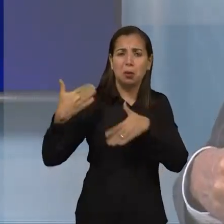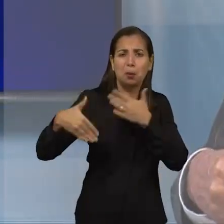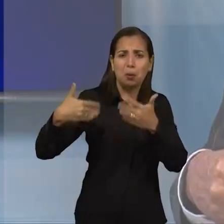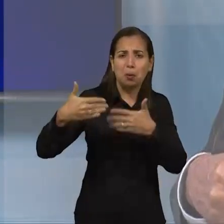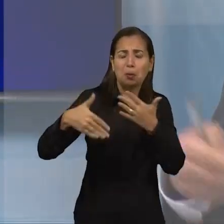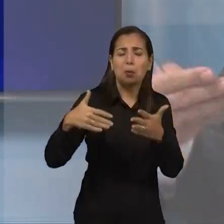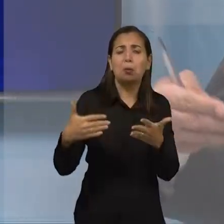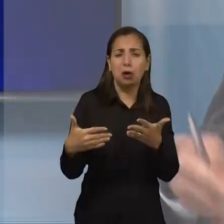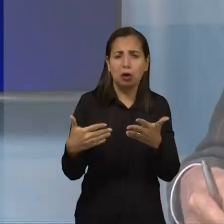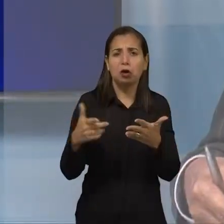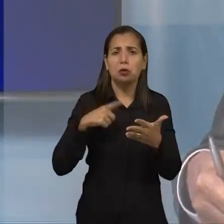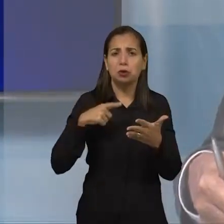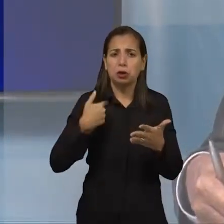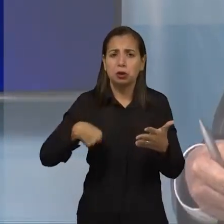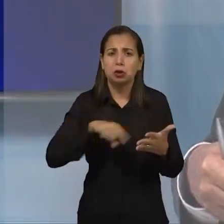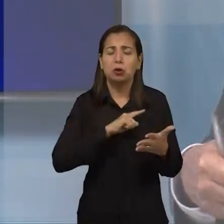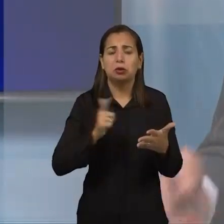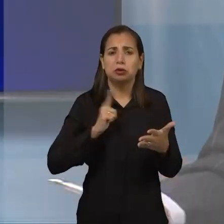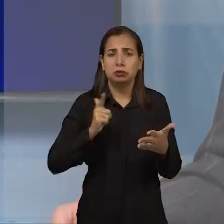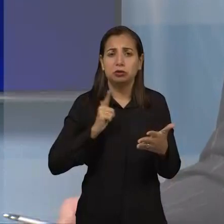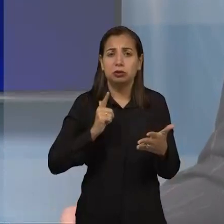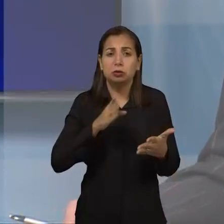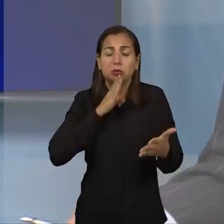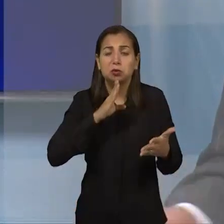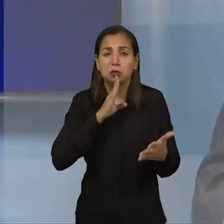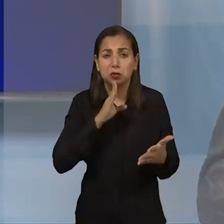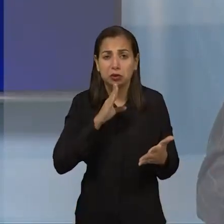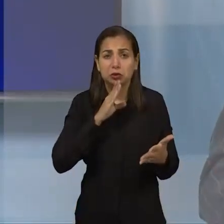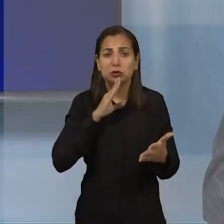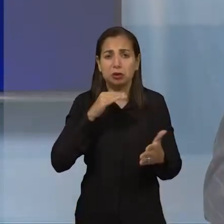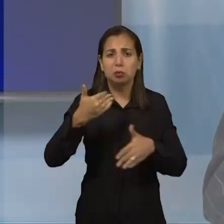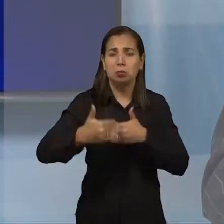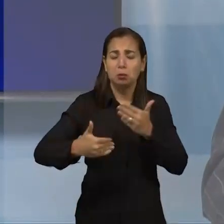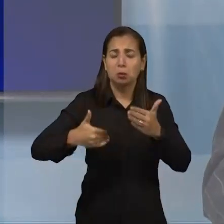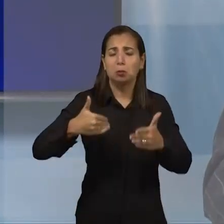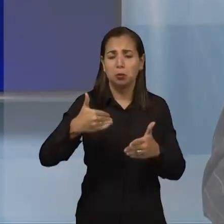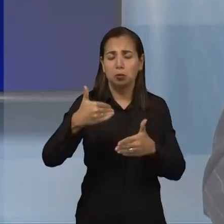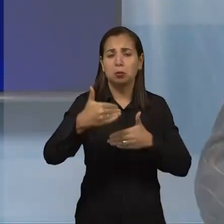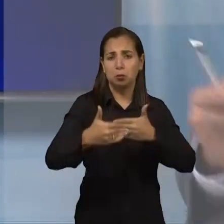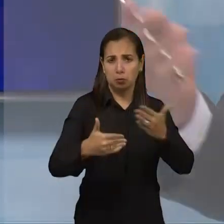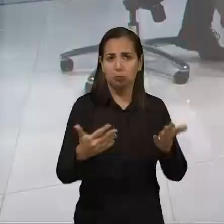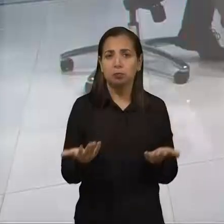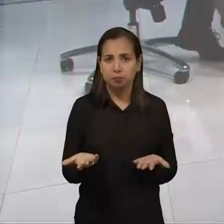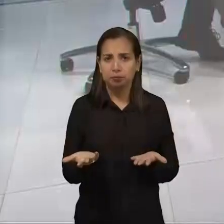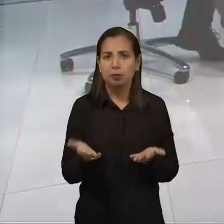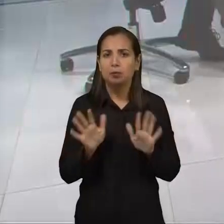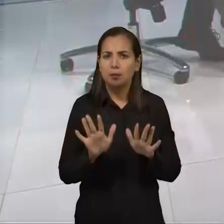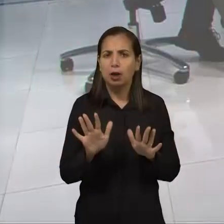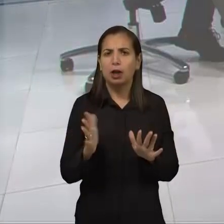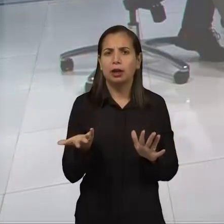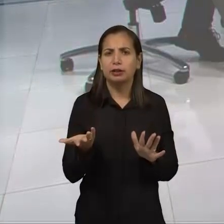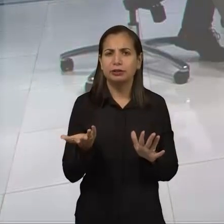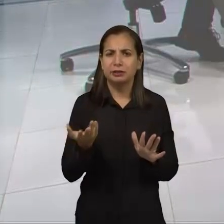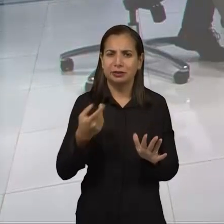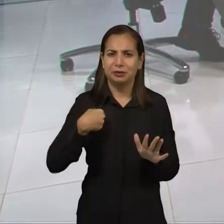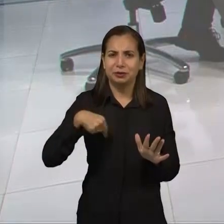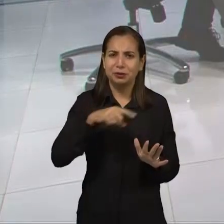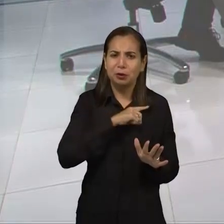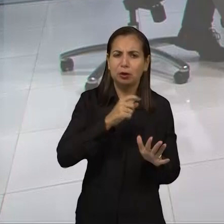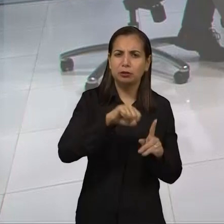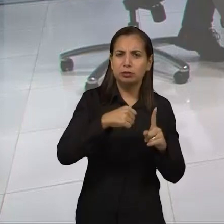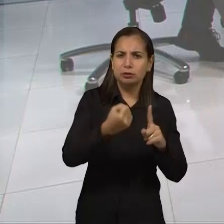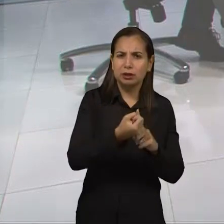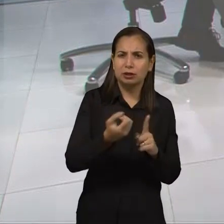podemos negar que padecemos desse pecado original ainda, né? Mas não se espera dos homens da Corte